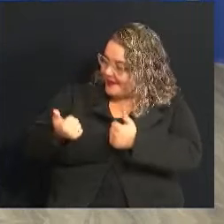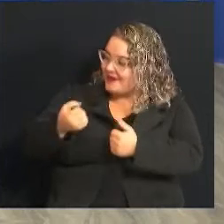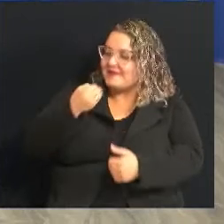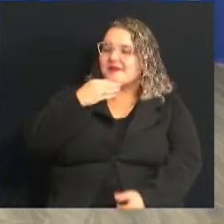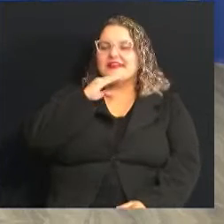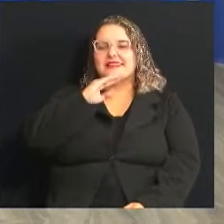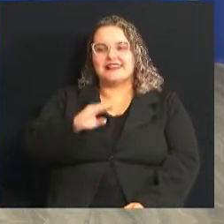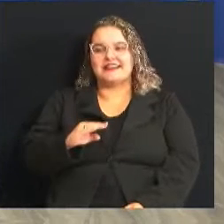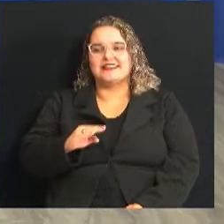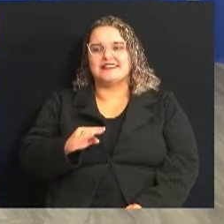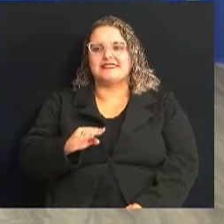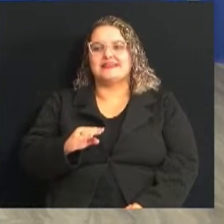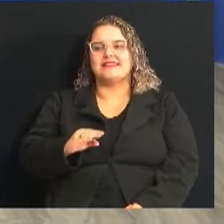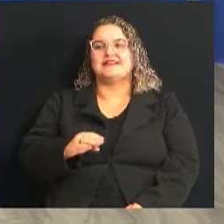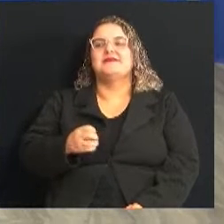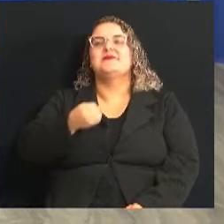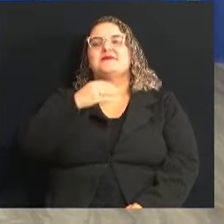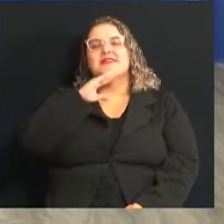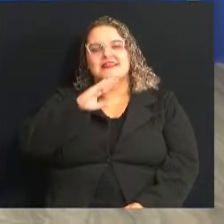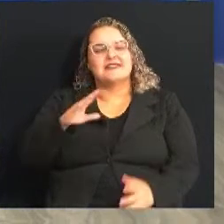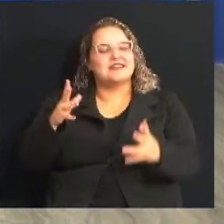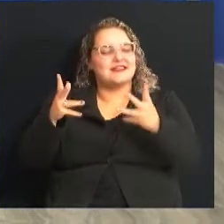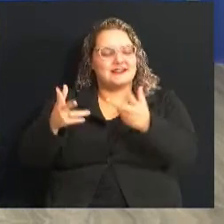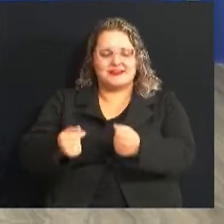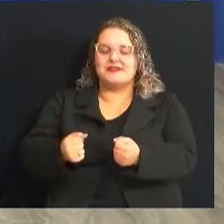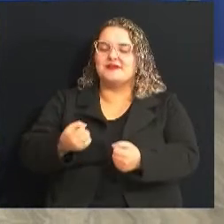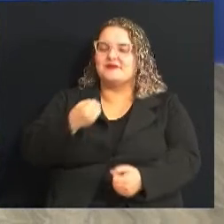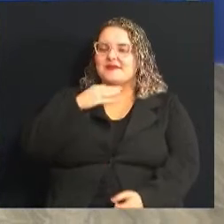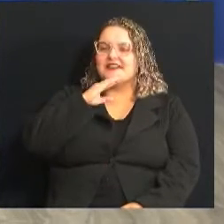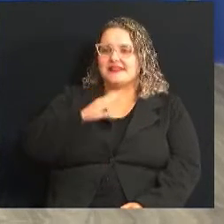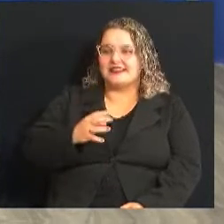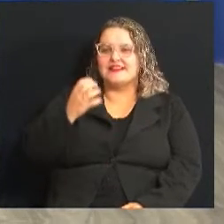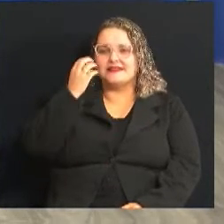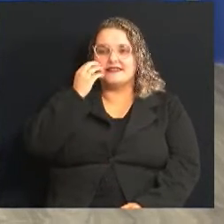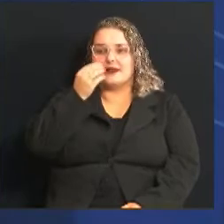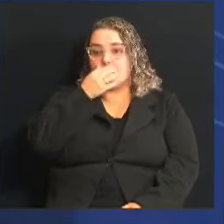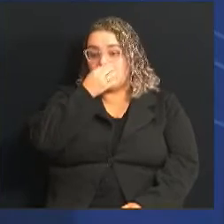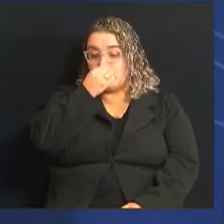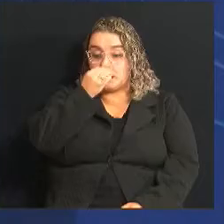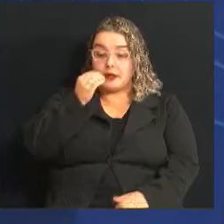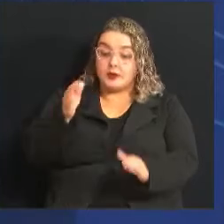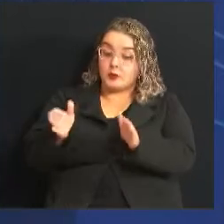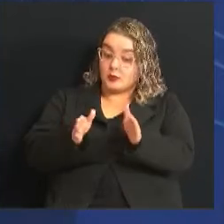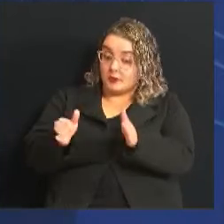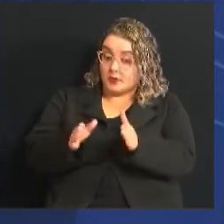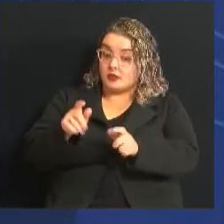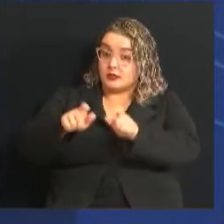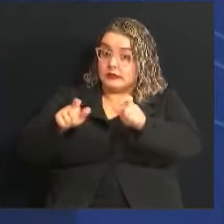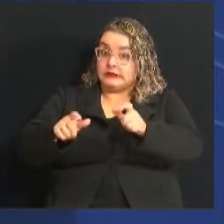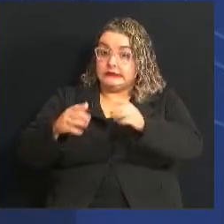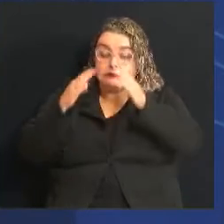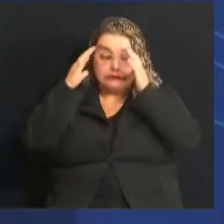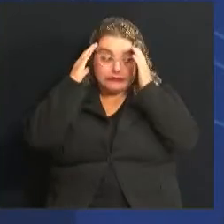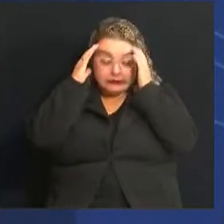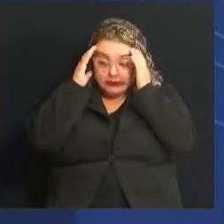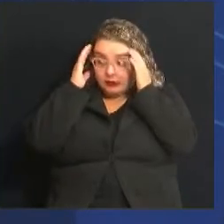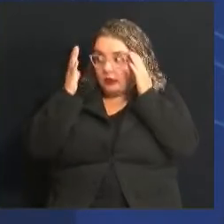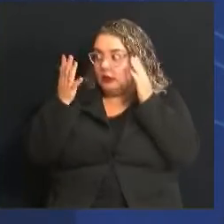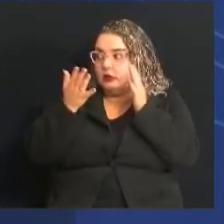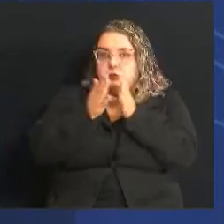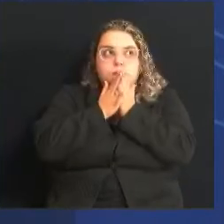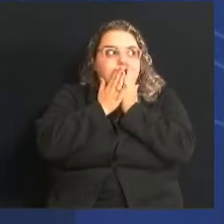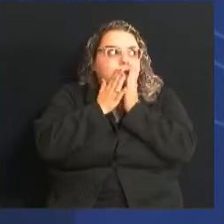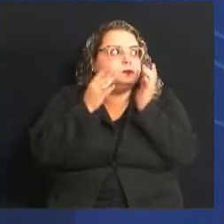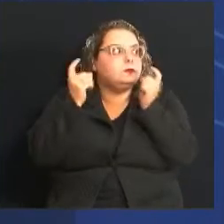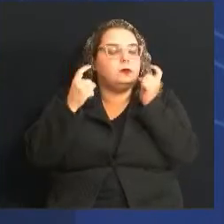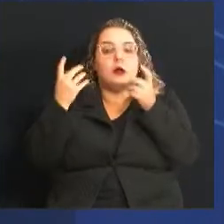tarde. Boa tarde a todos, boa tarde, André. Bom, é uma fase certamente que as pessoas ficam muito preocupadas. E aí, como